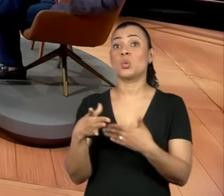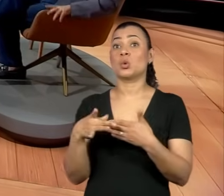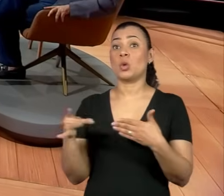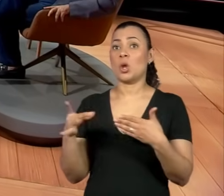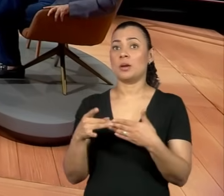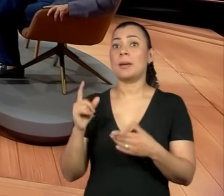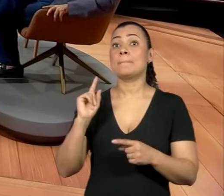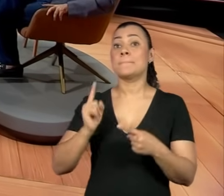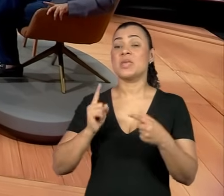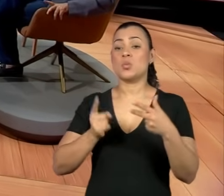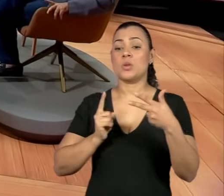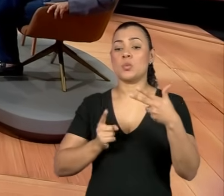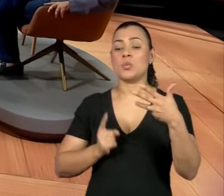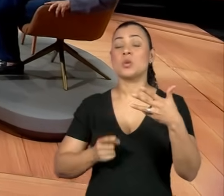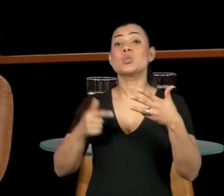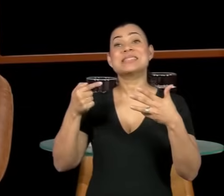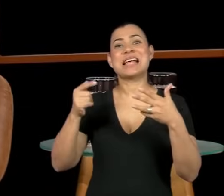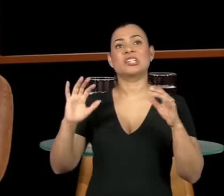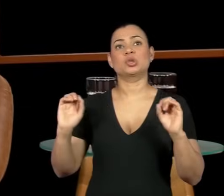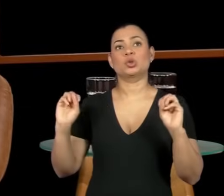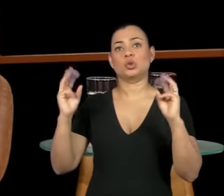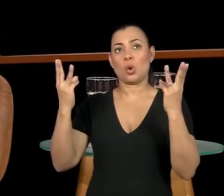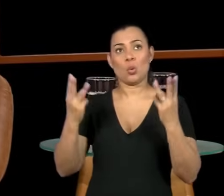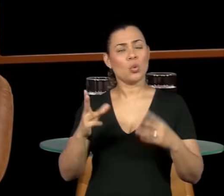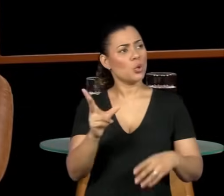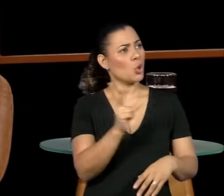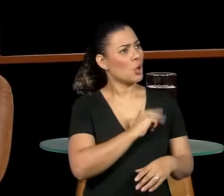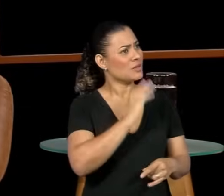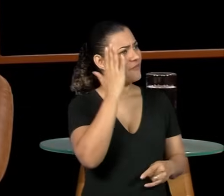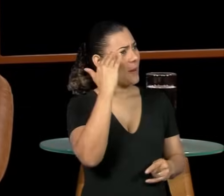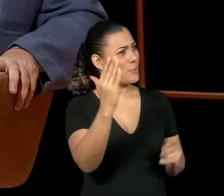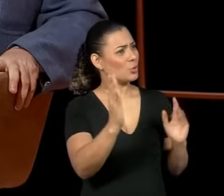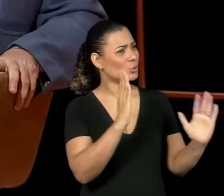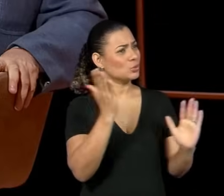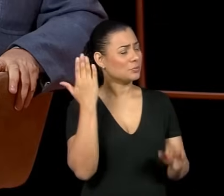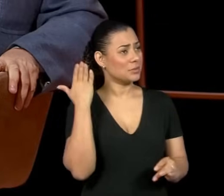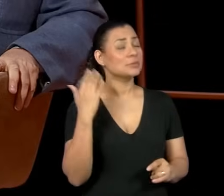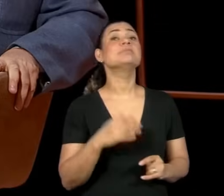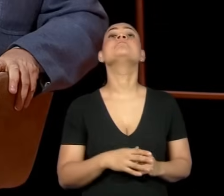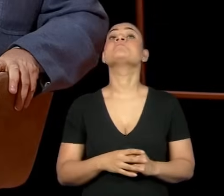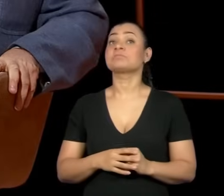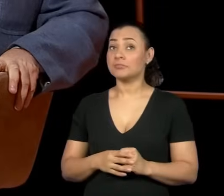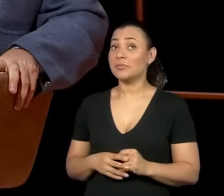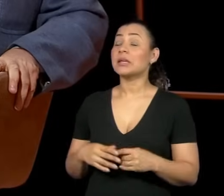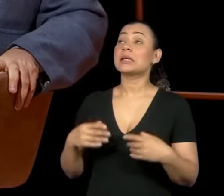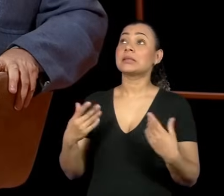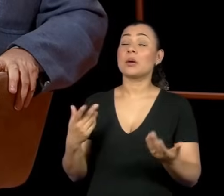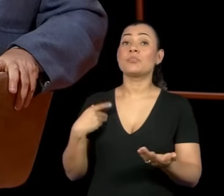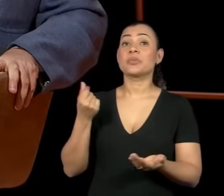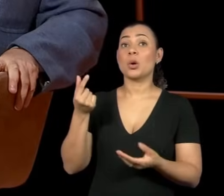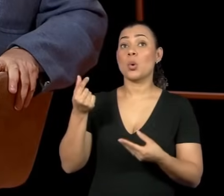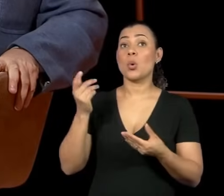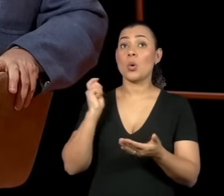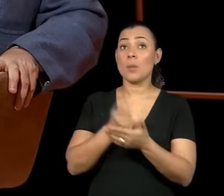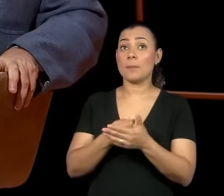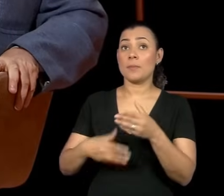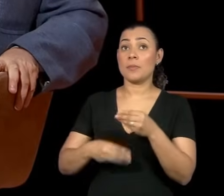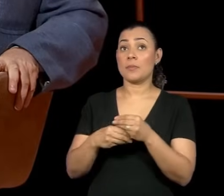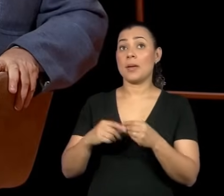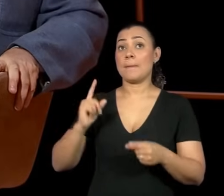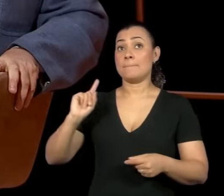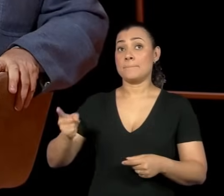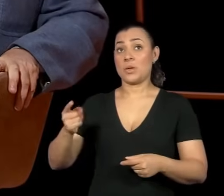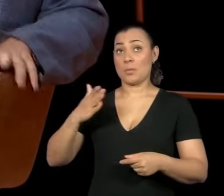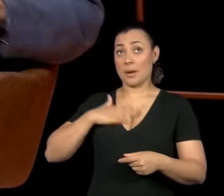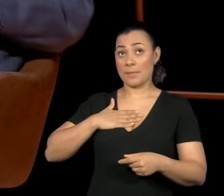$1.000 cada um. $1.000 cada um. Cada um. Era o maior sucesso da época. Era o maior sucesso da época. E eu cobrei mais 2.000, 1.000 para a Maria